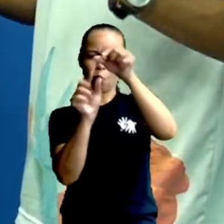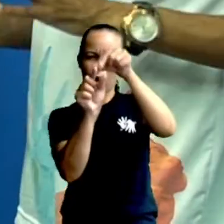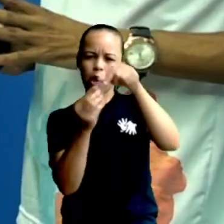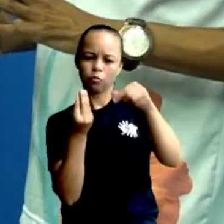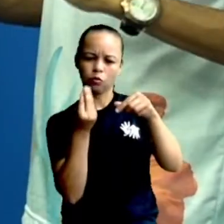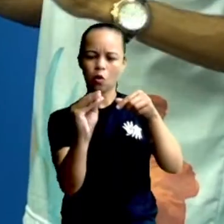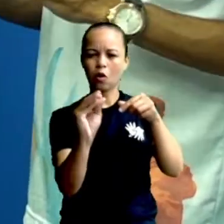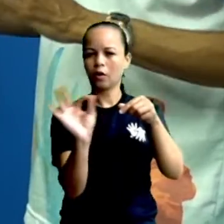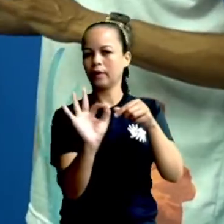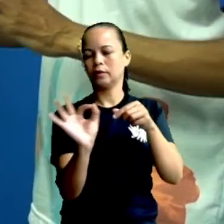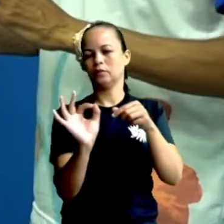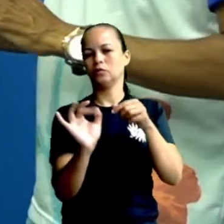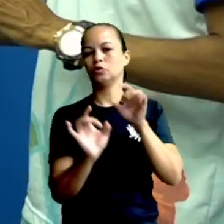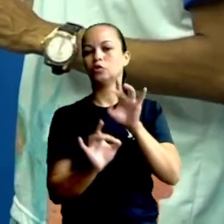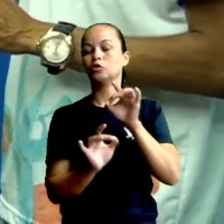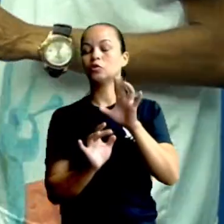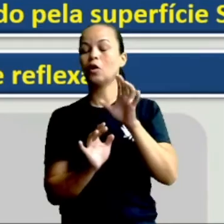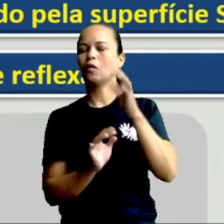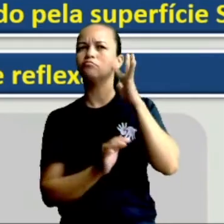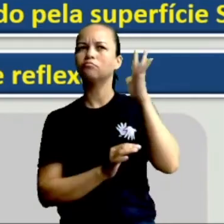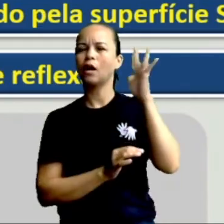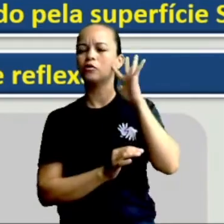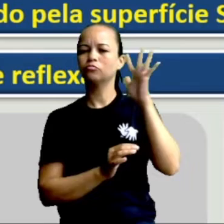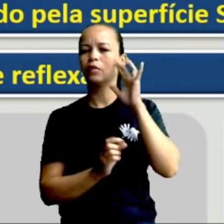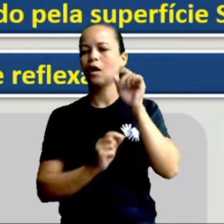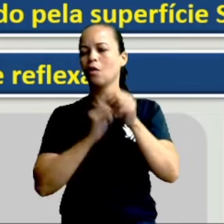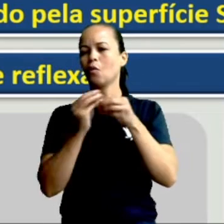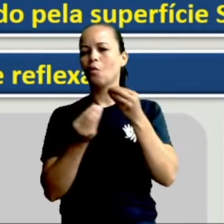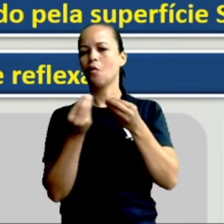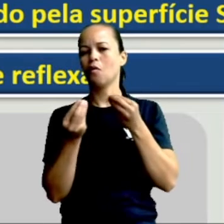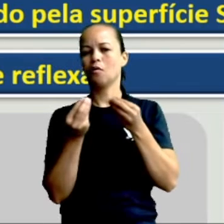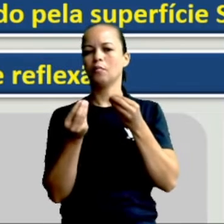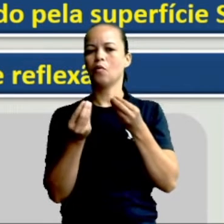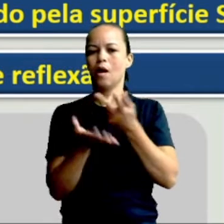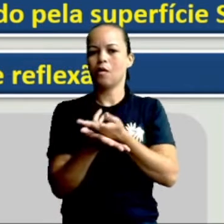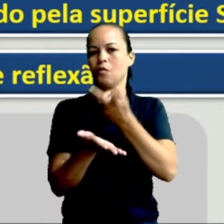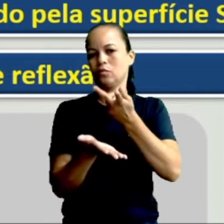colocada. É uma imaginária. Só para ter uma noção de como é